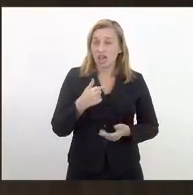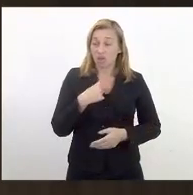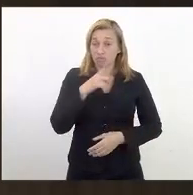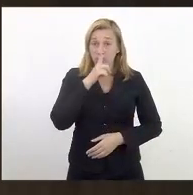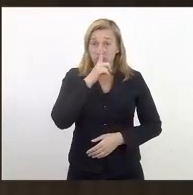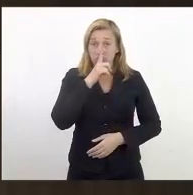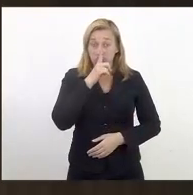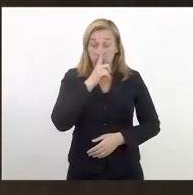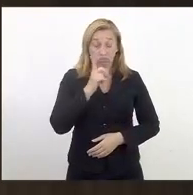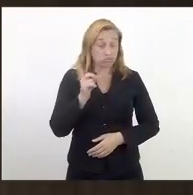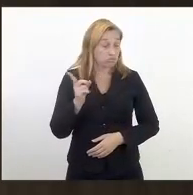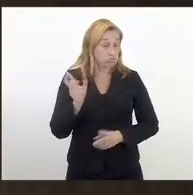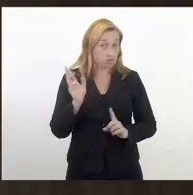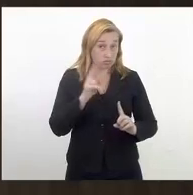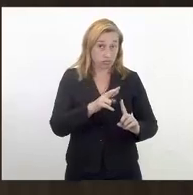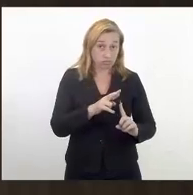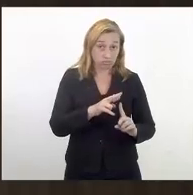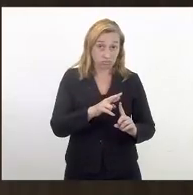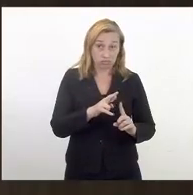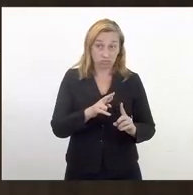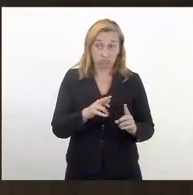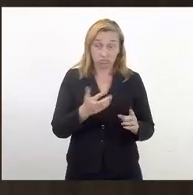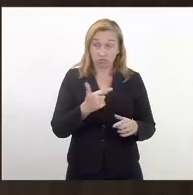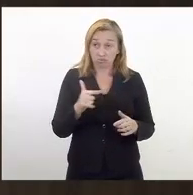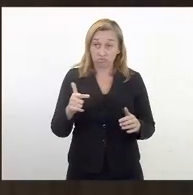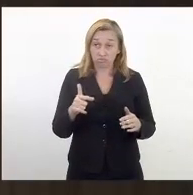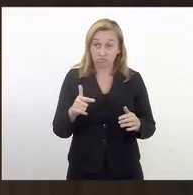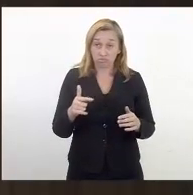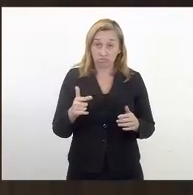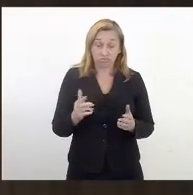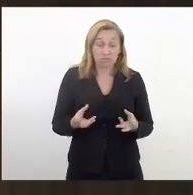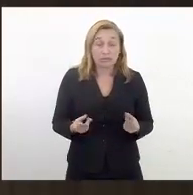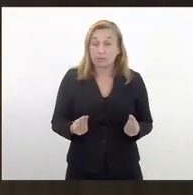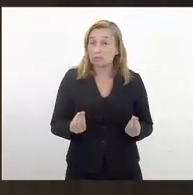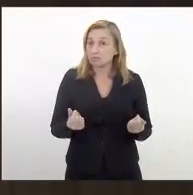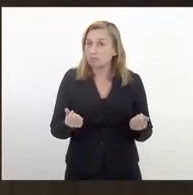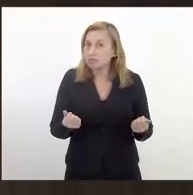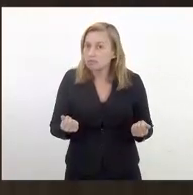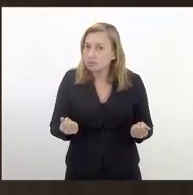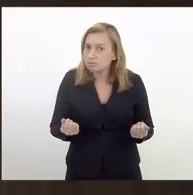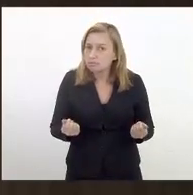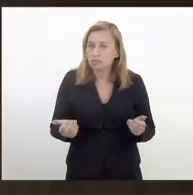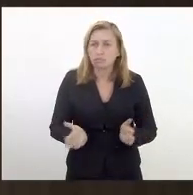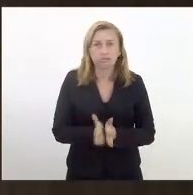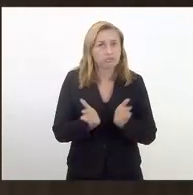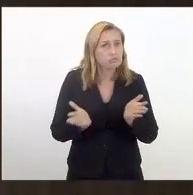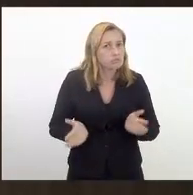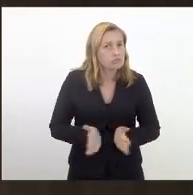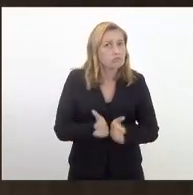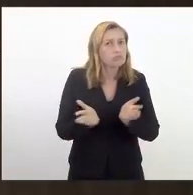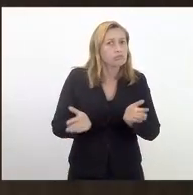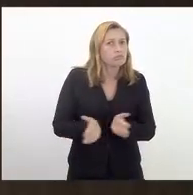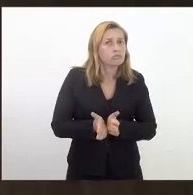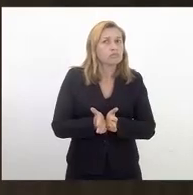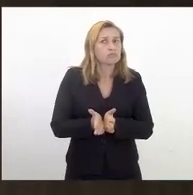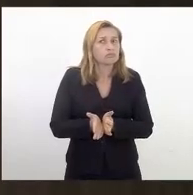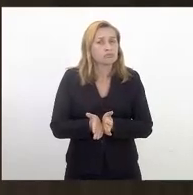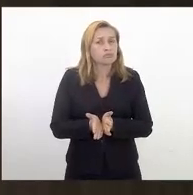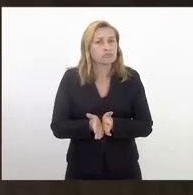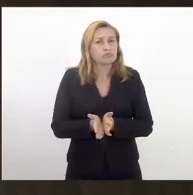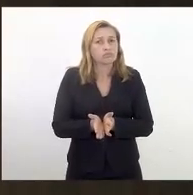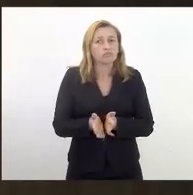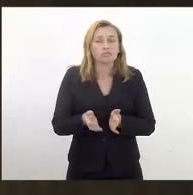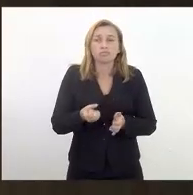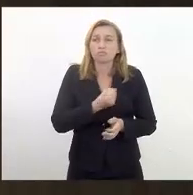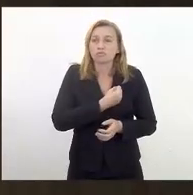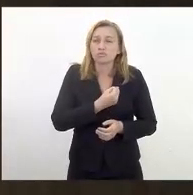dizer que faça referência a assembleia como se não tivéssemos nenhum a sensibilidade para com a pobreza a miséria o aumento da população em situação